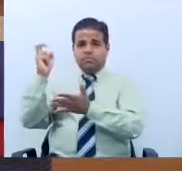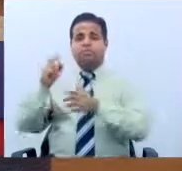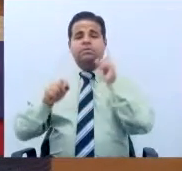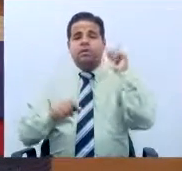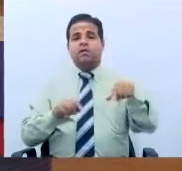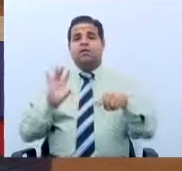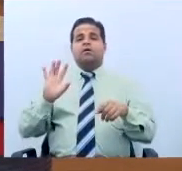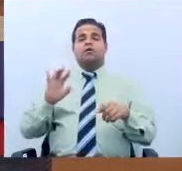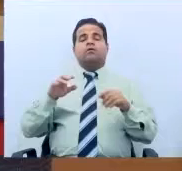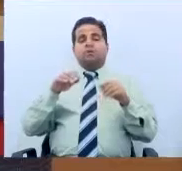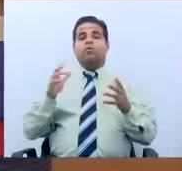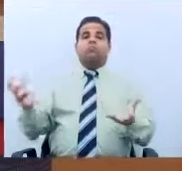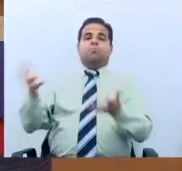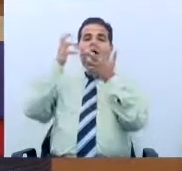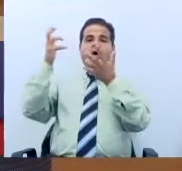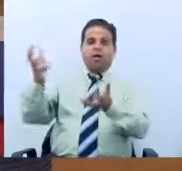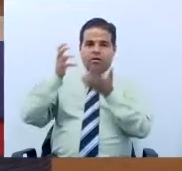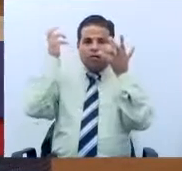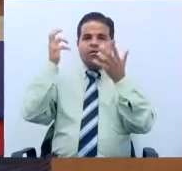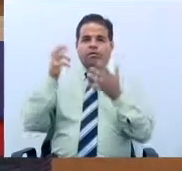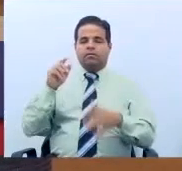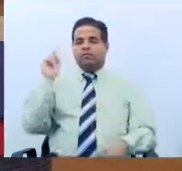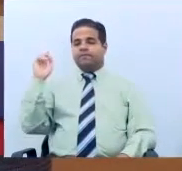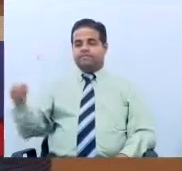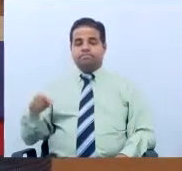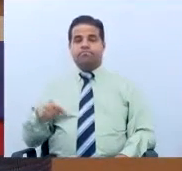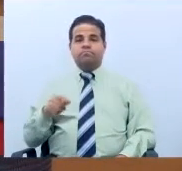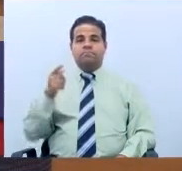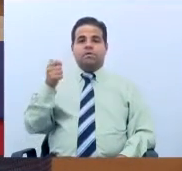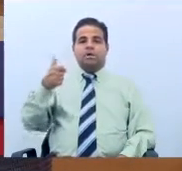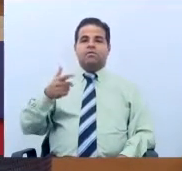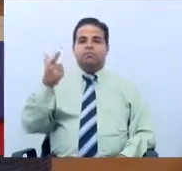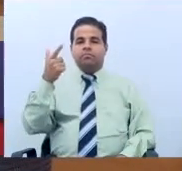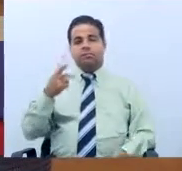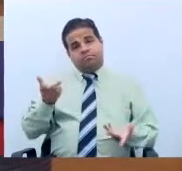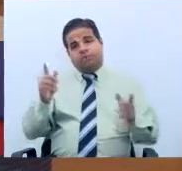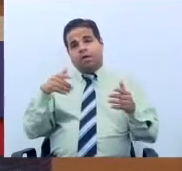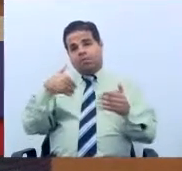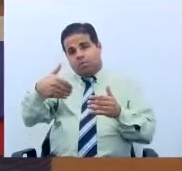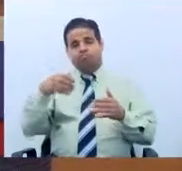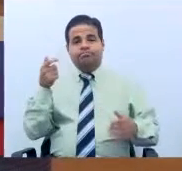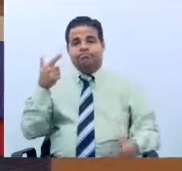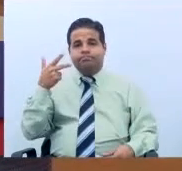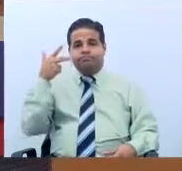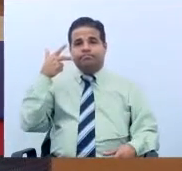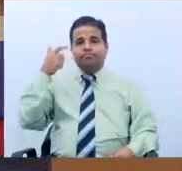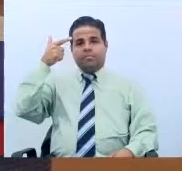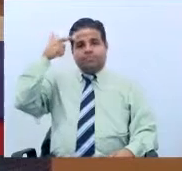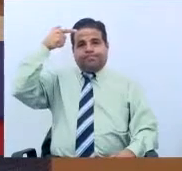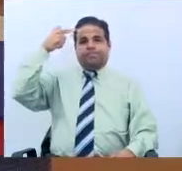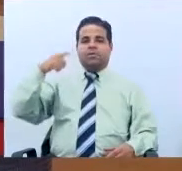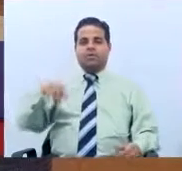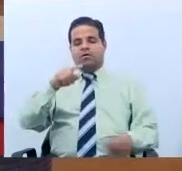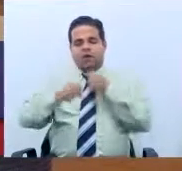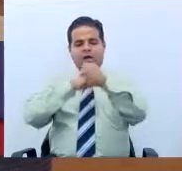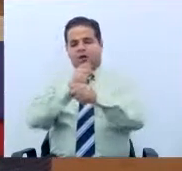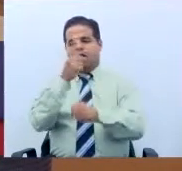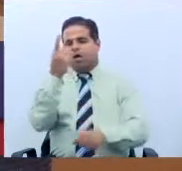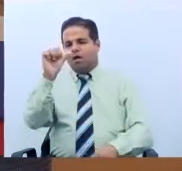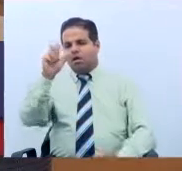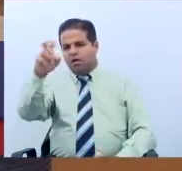foi, claro, pressionado, que levou ao suicídio em 54, e aí a direita